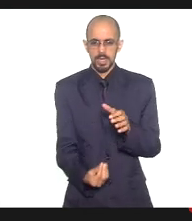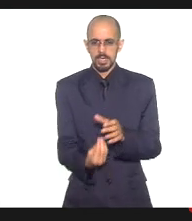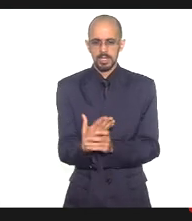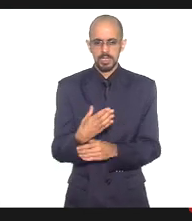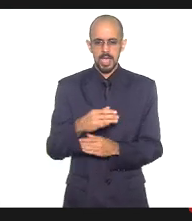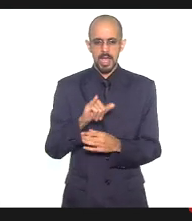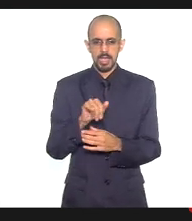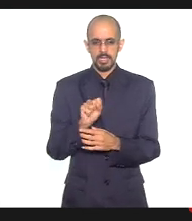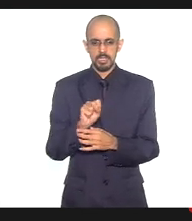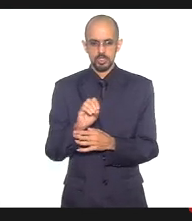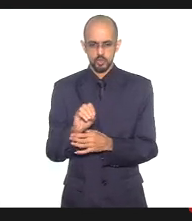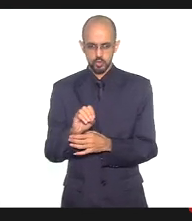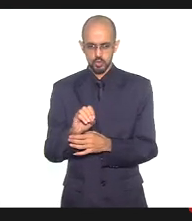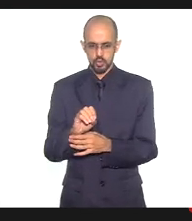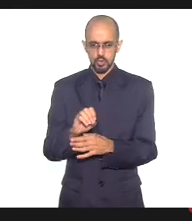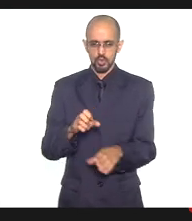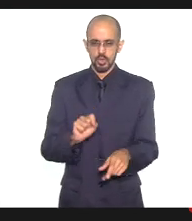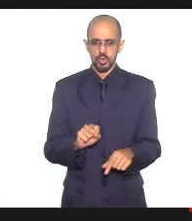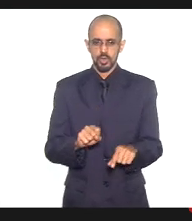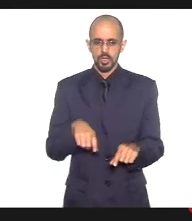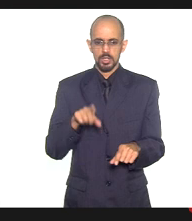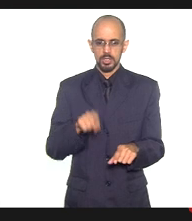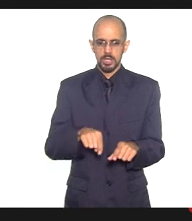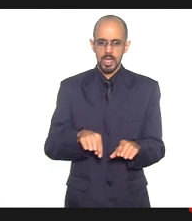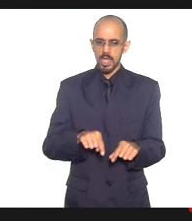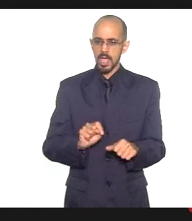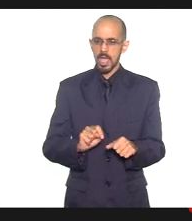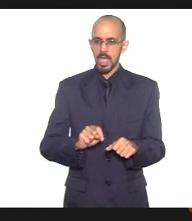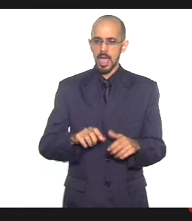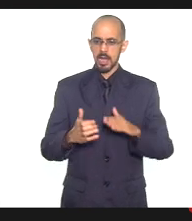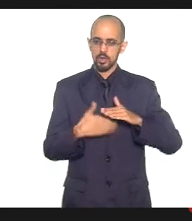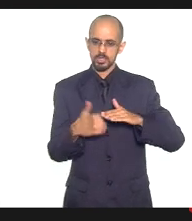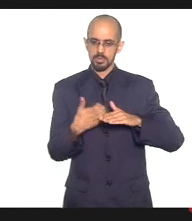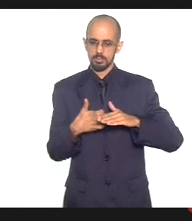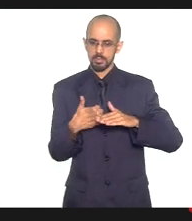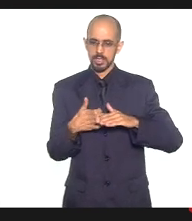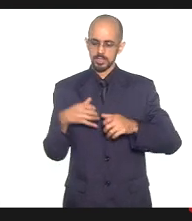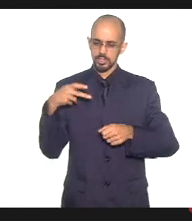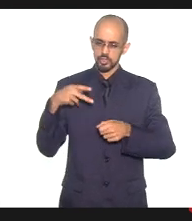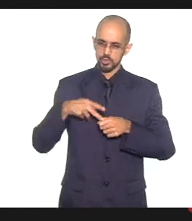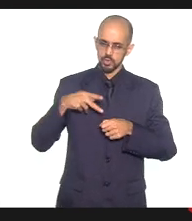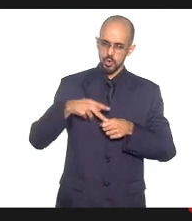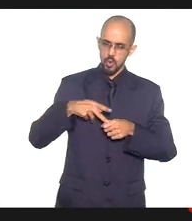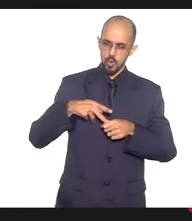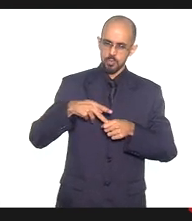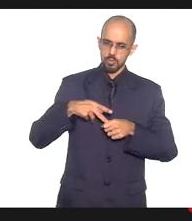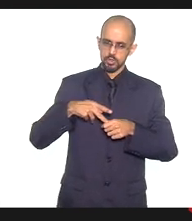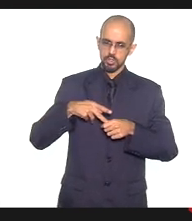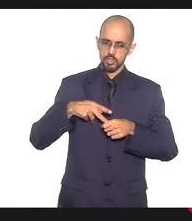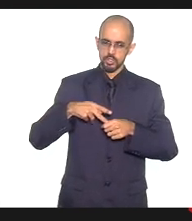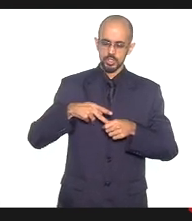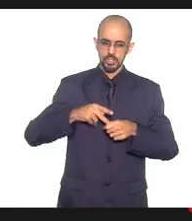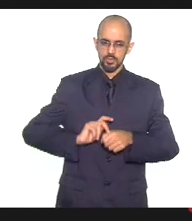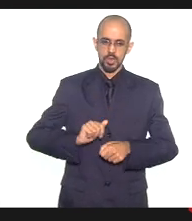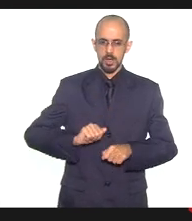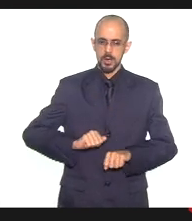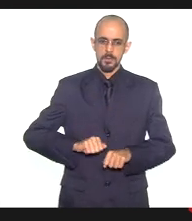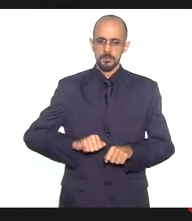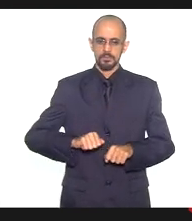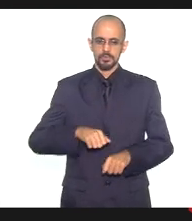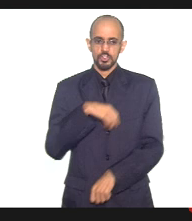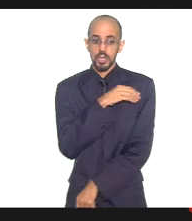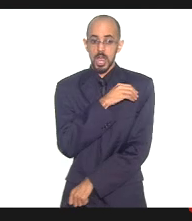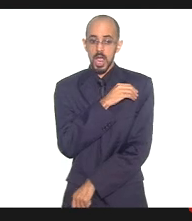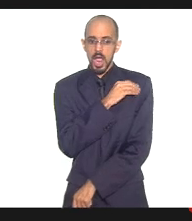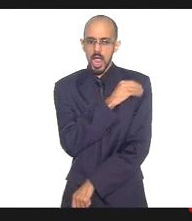que é a nossa empresa de distribuição de combustíveis de etanol de primeira e segunda geração, a partir da cana-de-açúcar, que é um